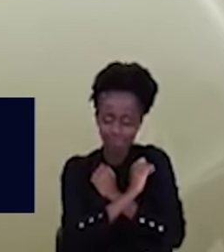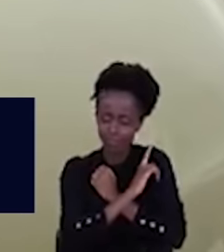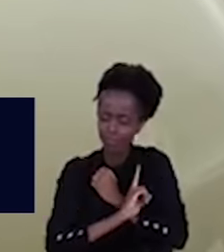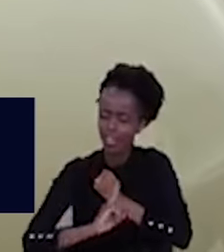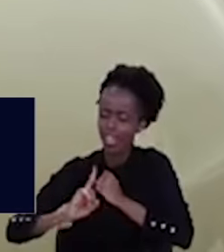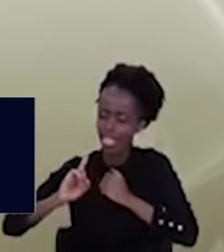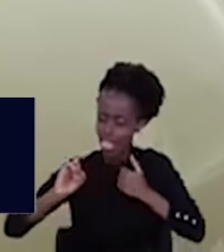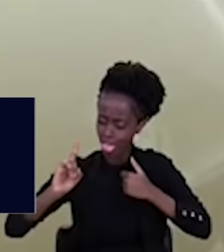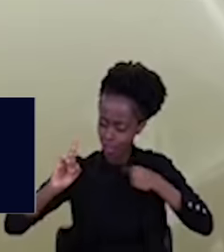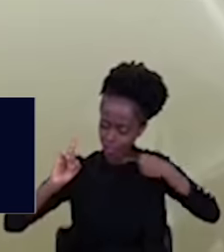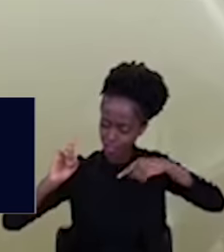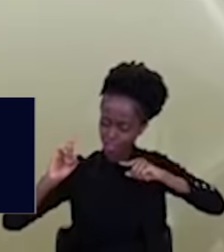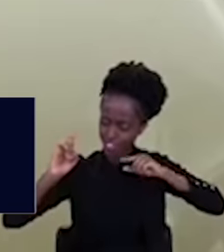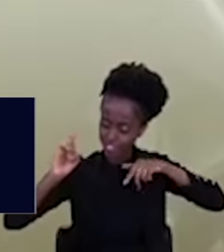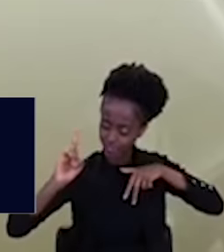Contigo irei,